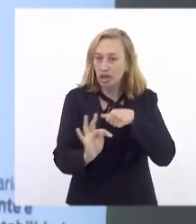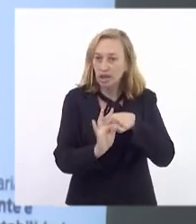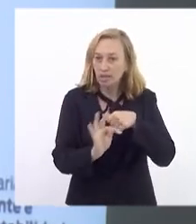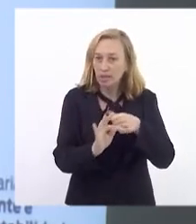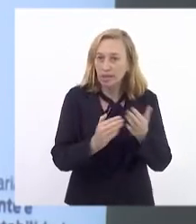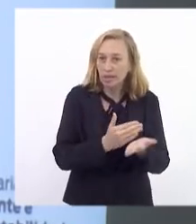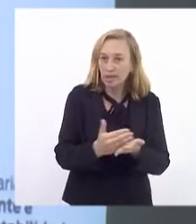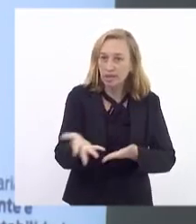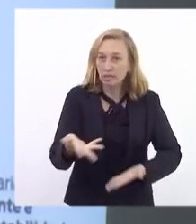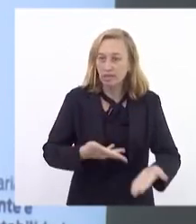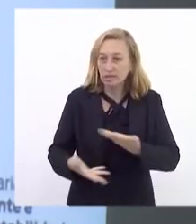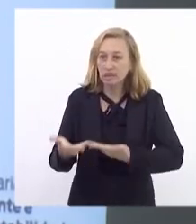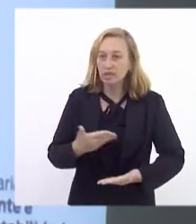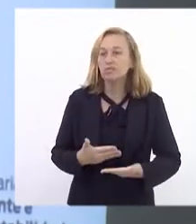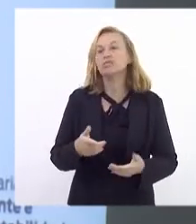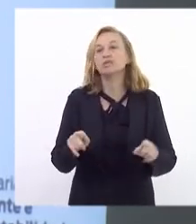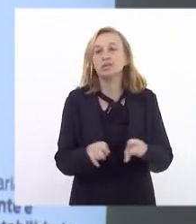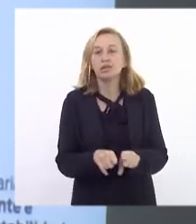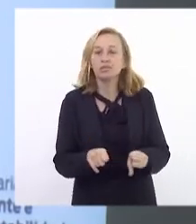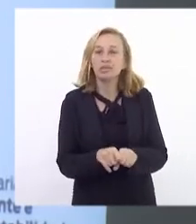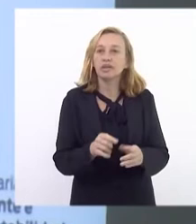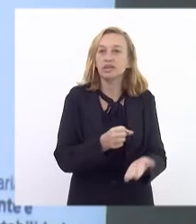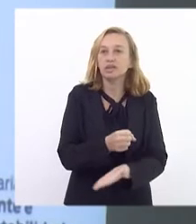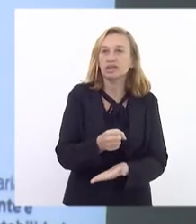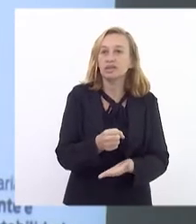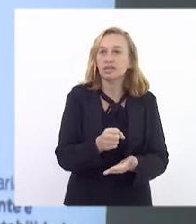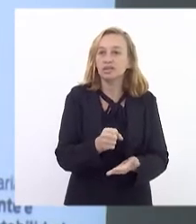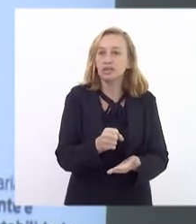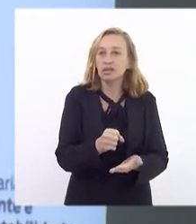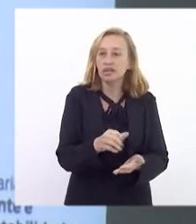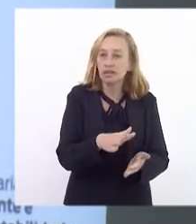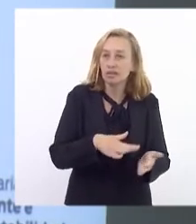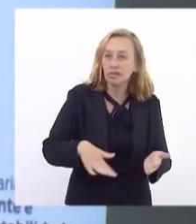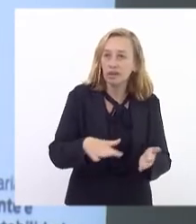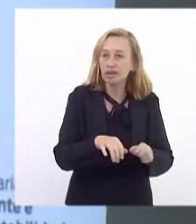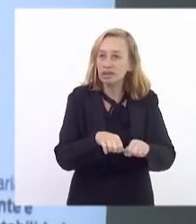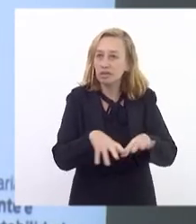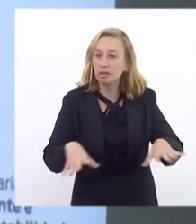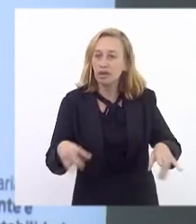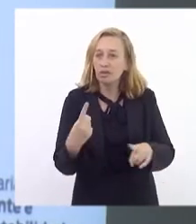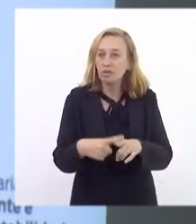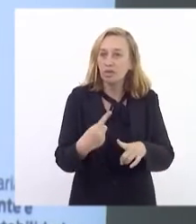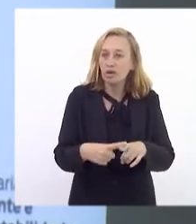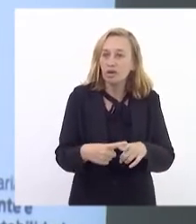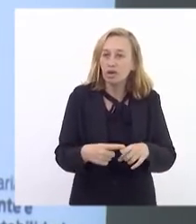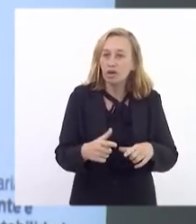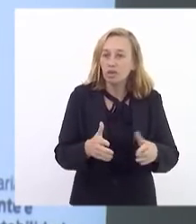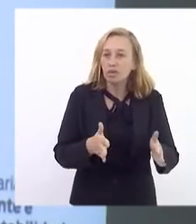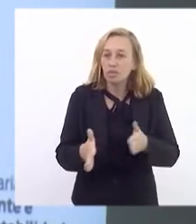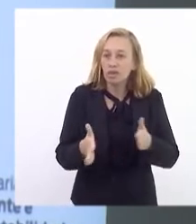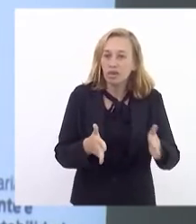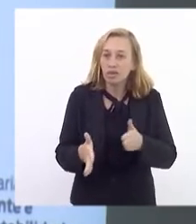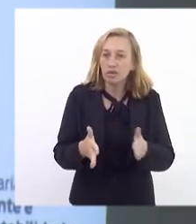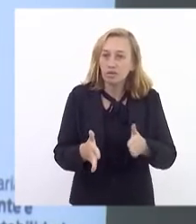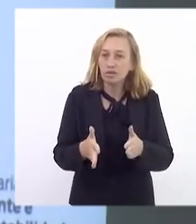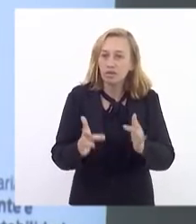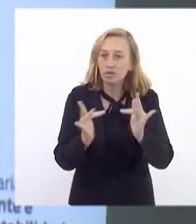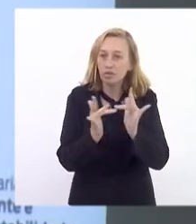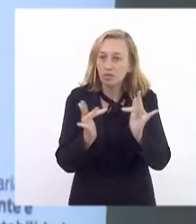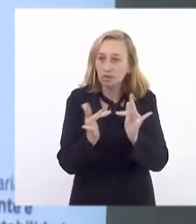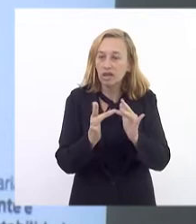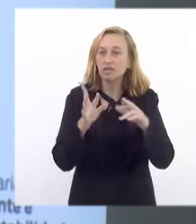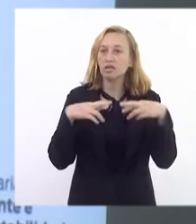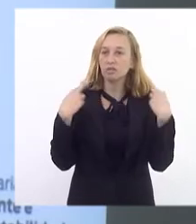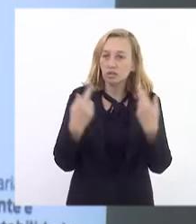iniciar parcerias. E talvez também essa fase se estenda, porque é uma fase que precisa de muita elaboração, de muito contato, muita reunião,